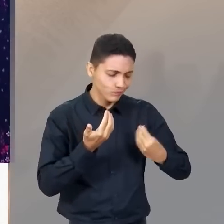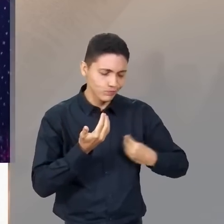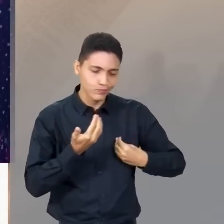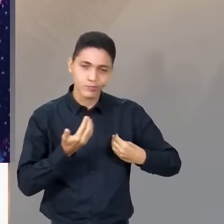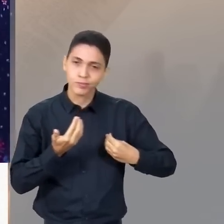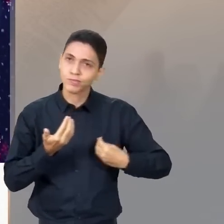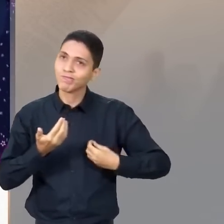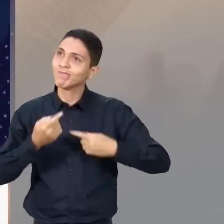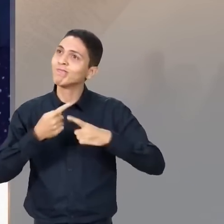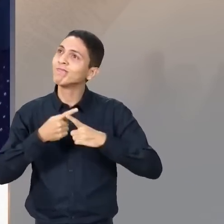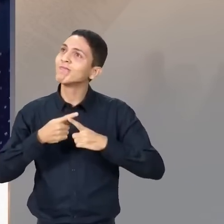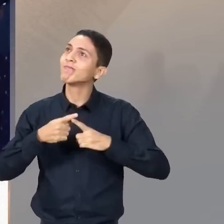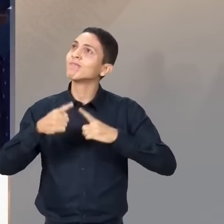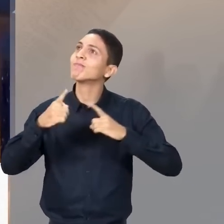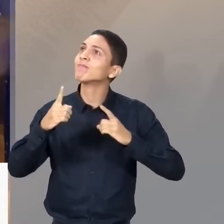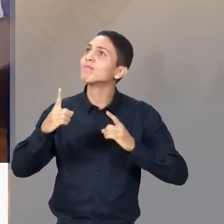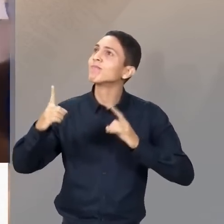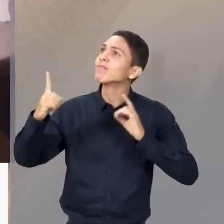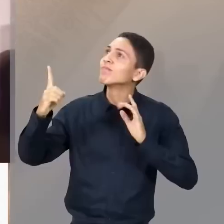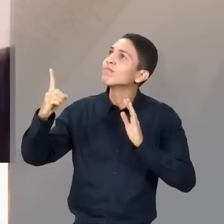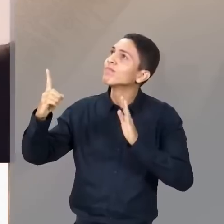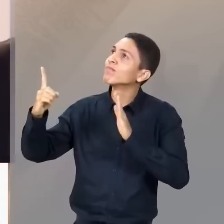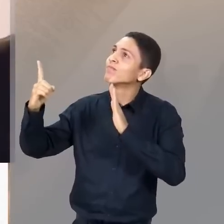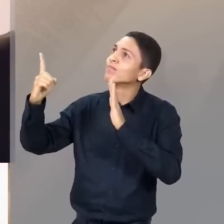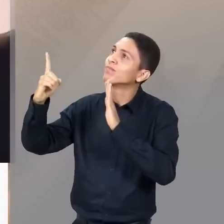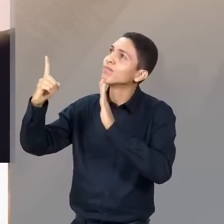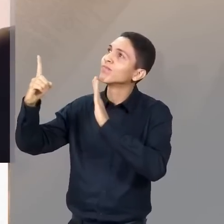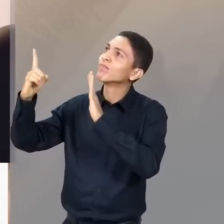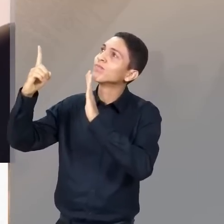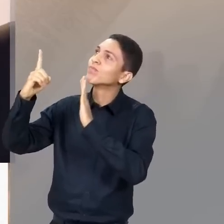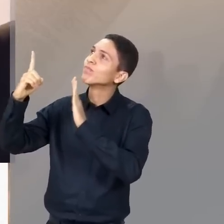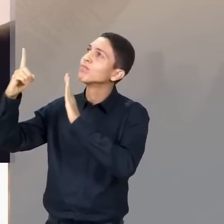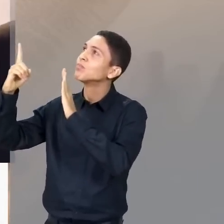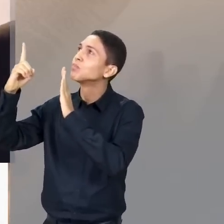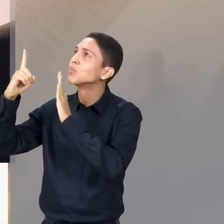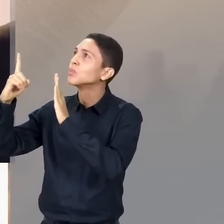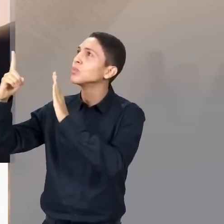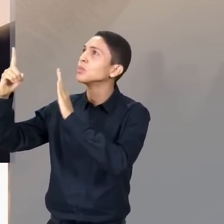eis-me, Senhor, pois o